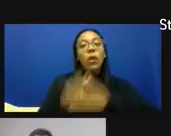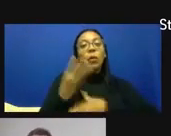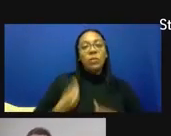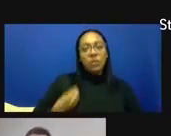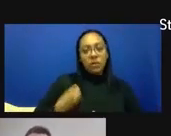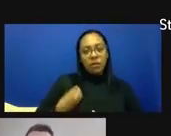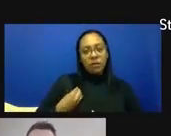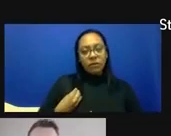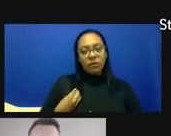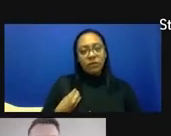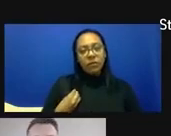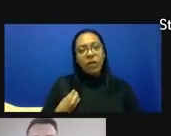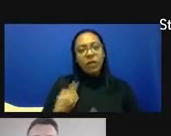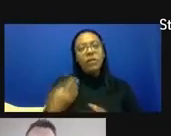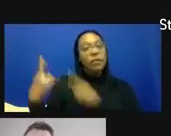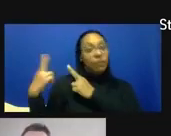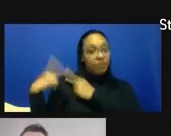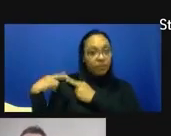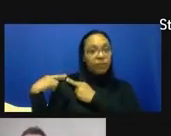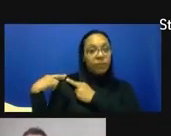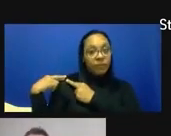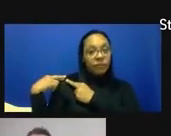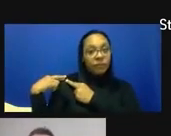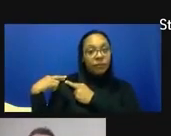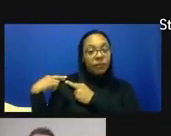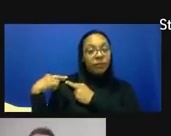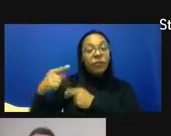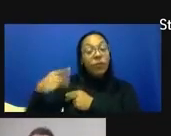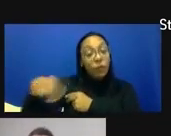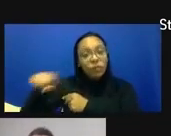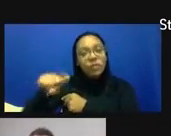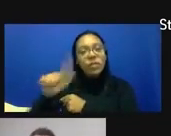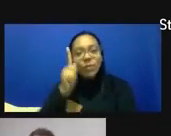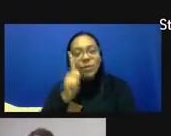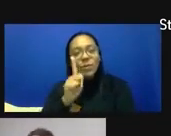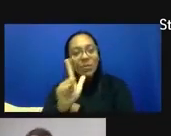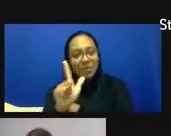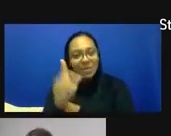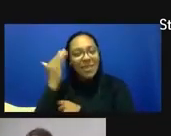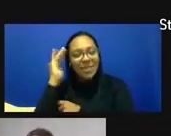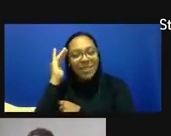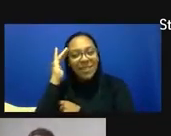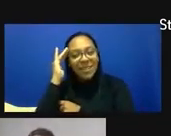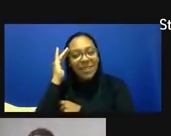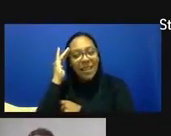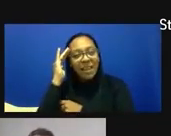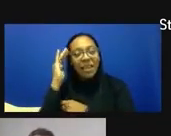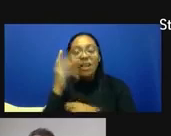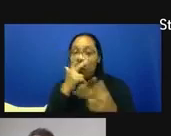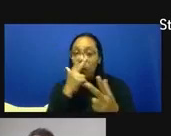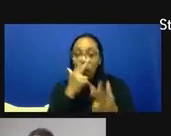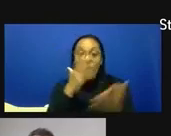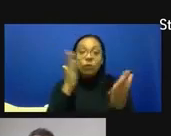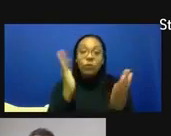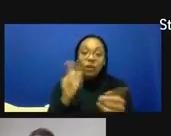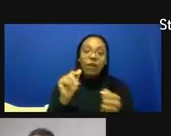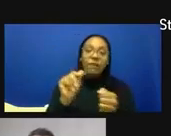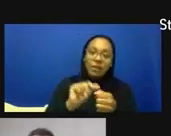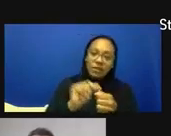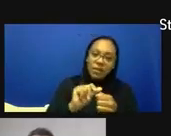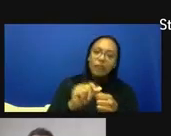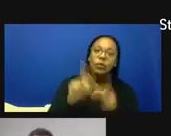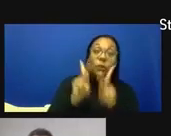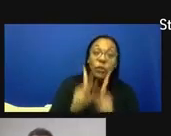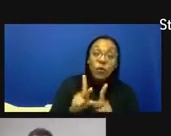ônus da responsabilidade. Mas vocês vão tirar de letra quando alguém fazer como já está fazendo nesses dias de procurar vocês e